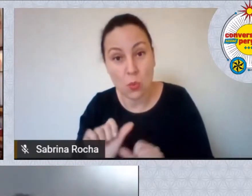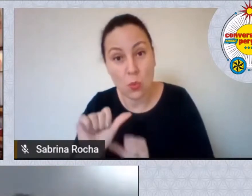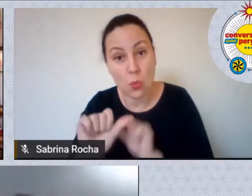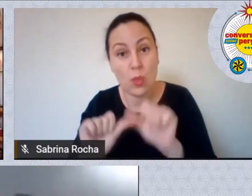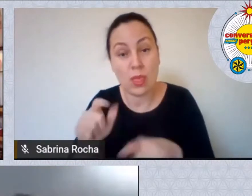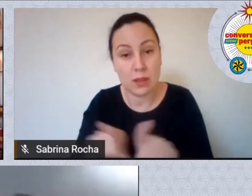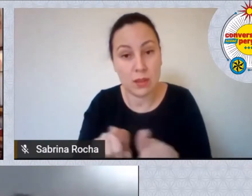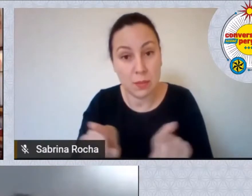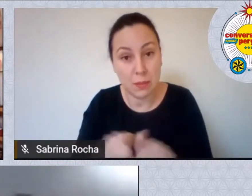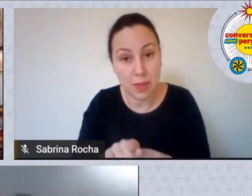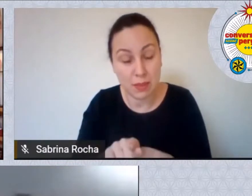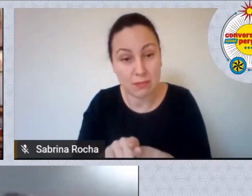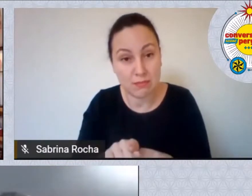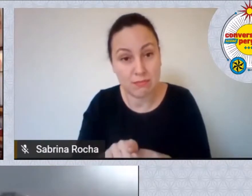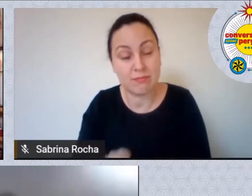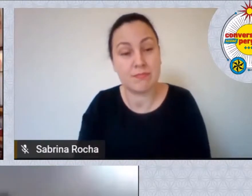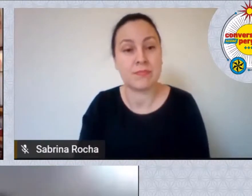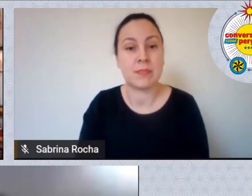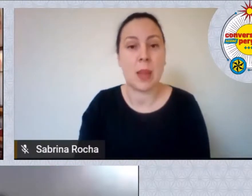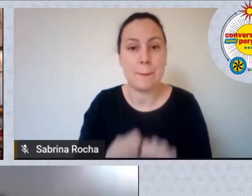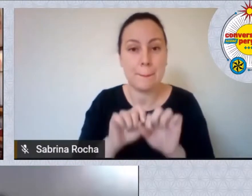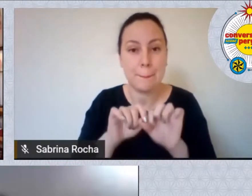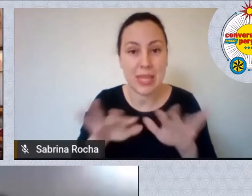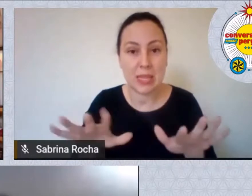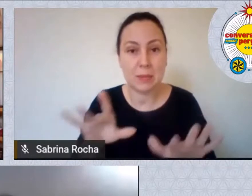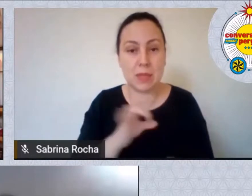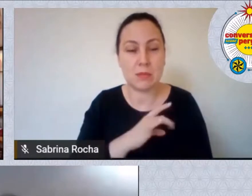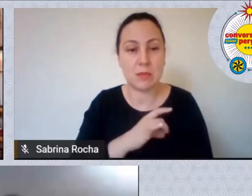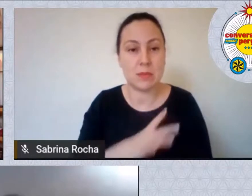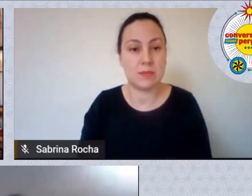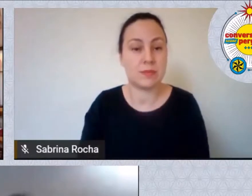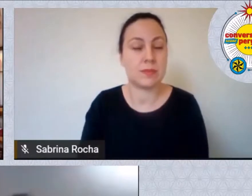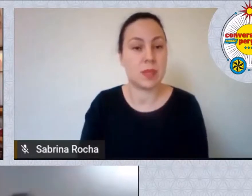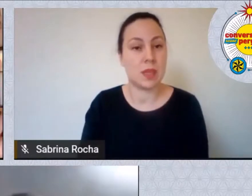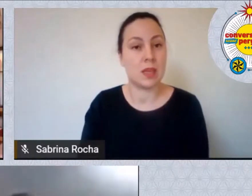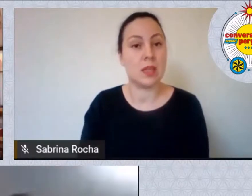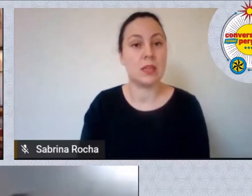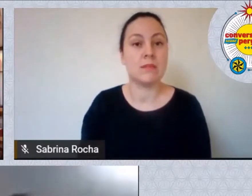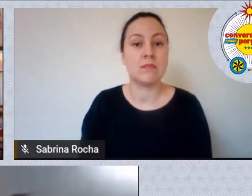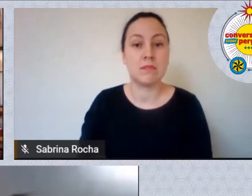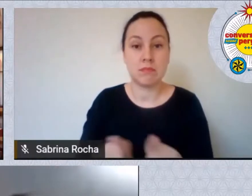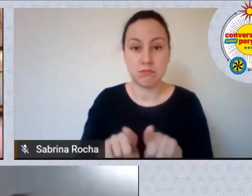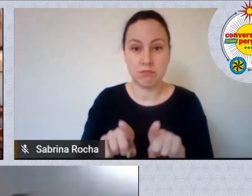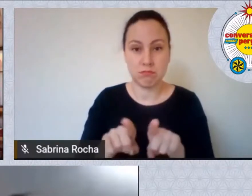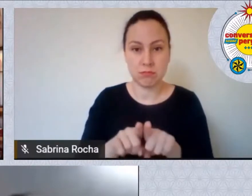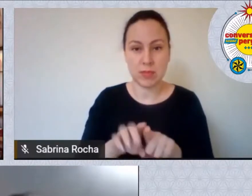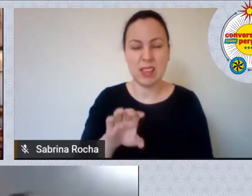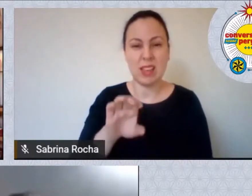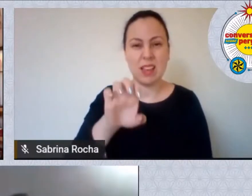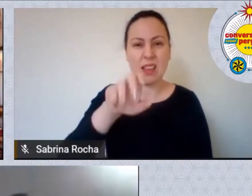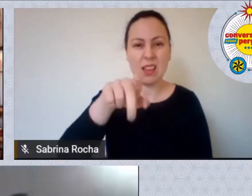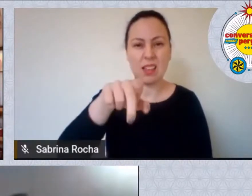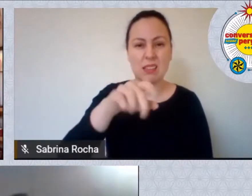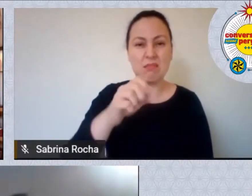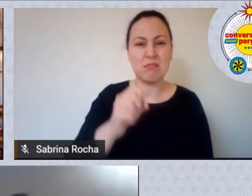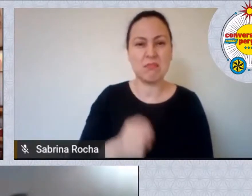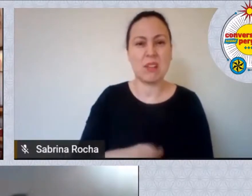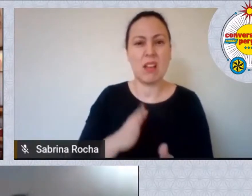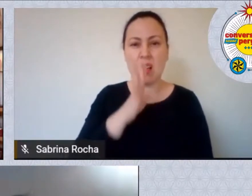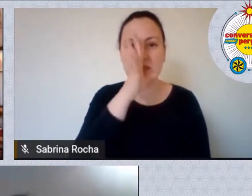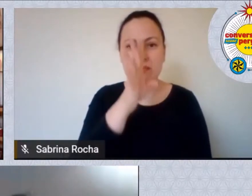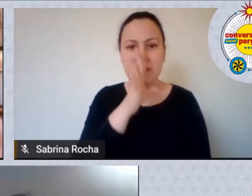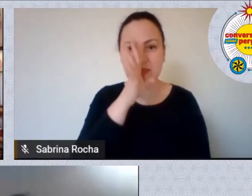pode incluir, acho, inclusive, um elemento que potencializa isso, que é desse excesso de compartilhamento de